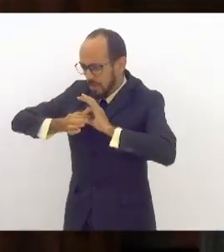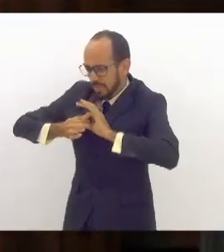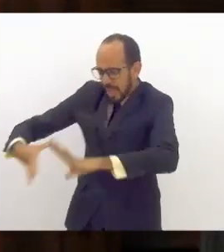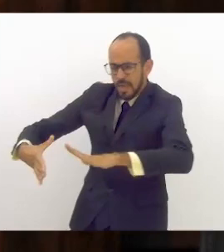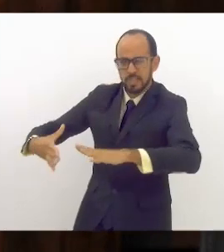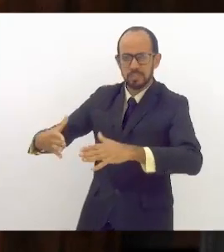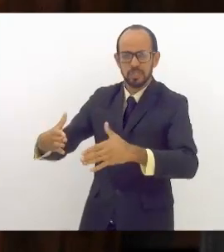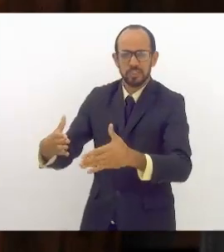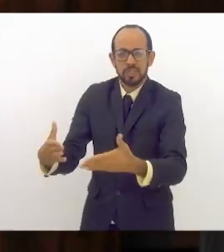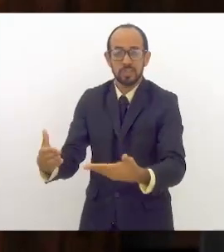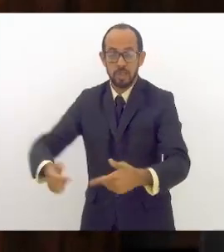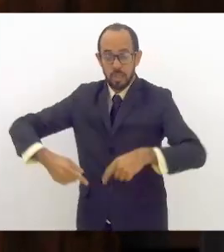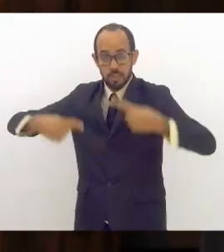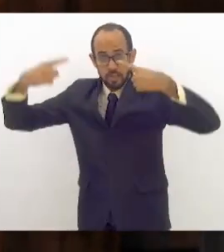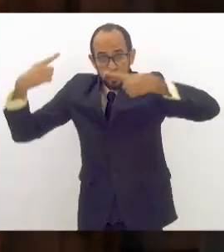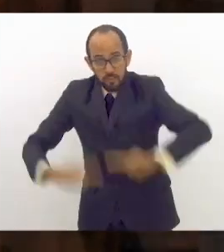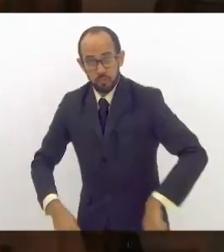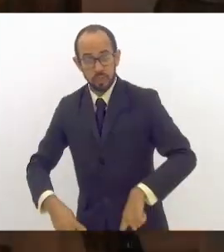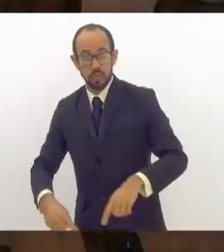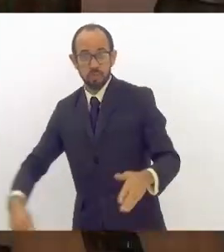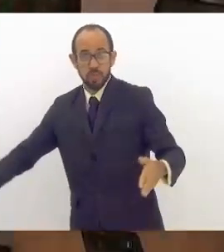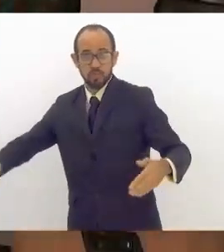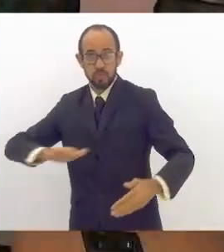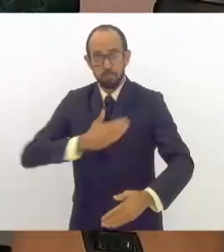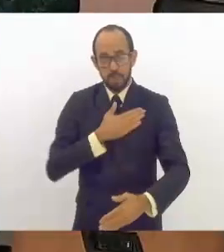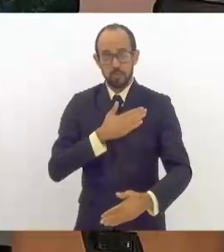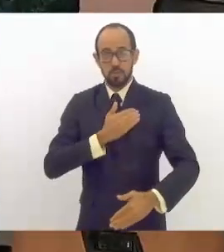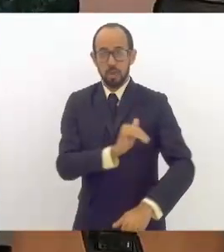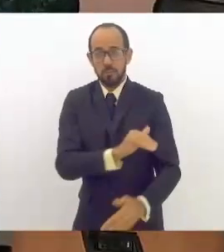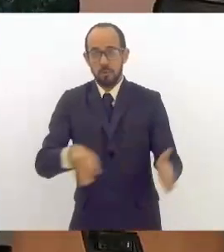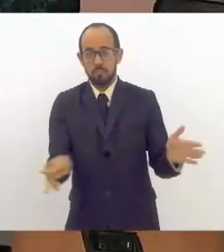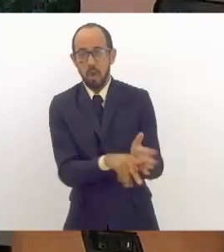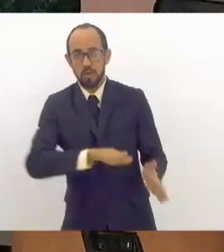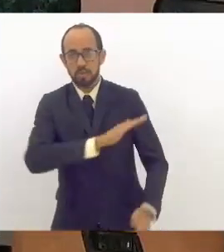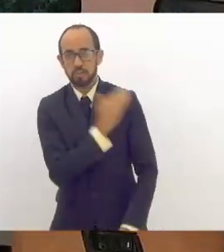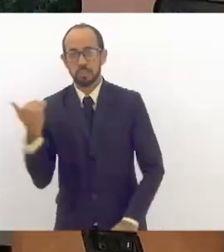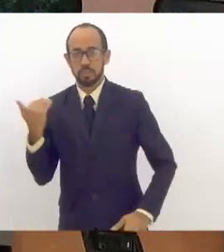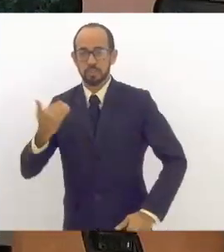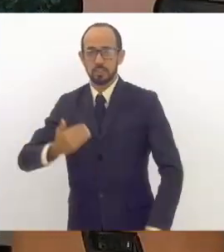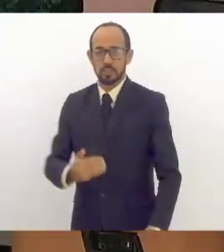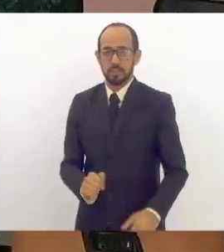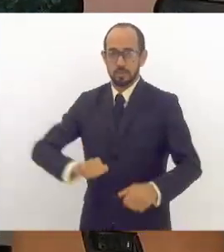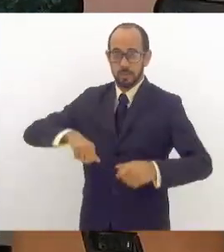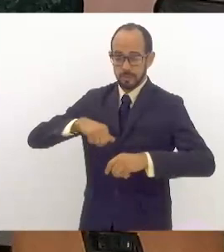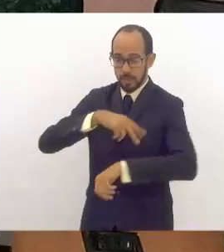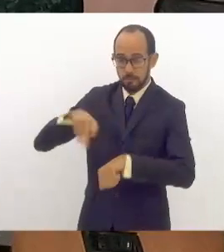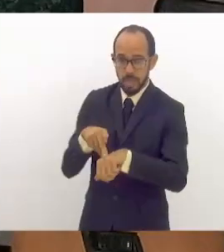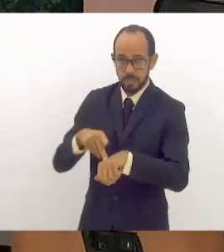a liberdade desafio da própria morte